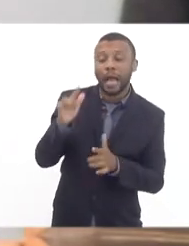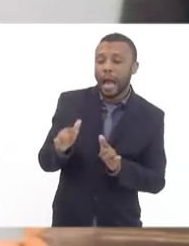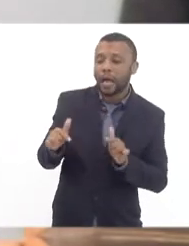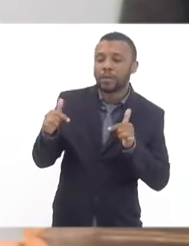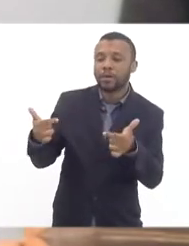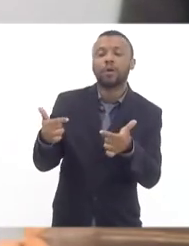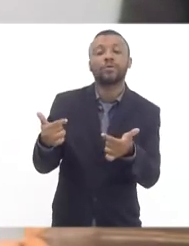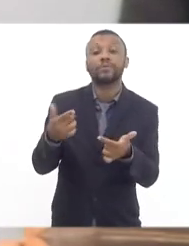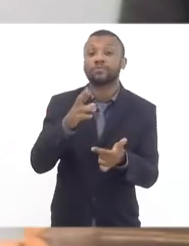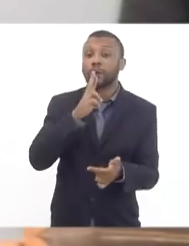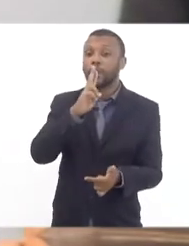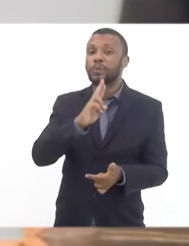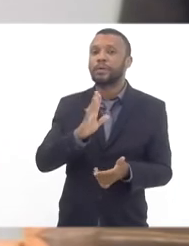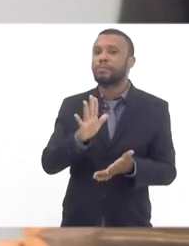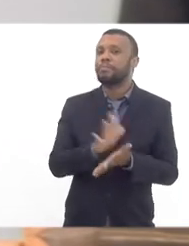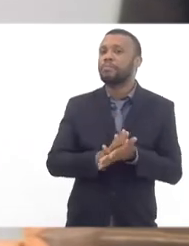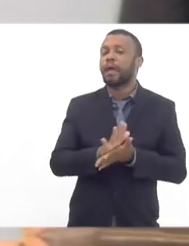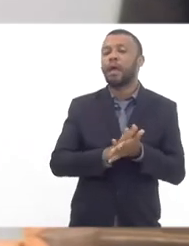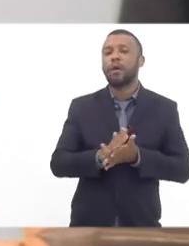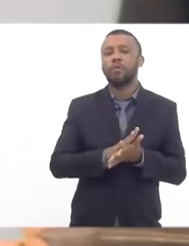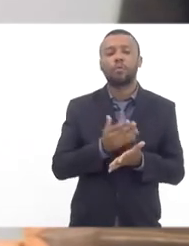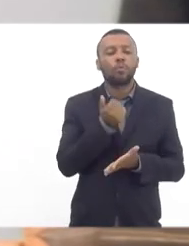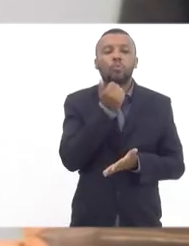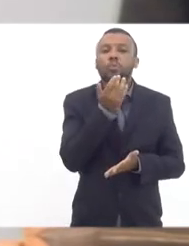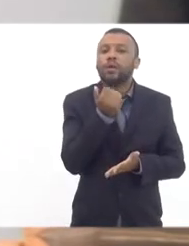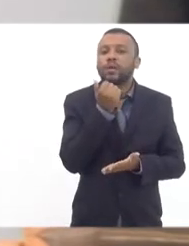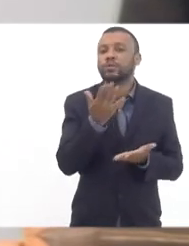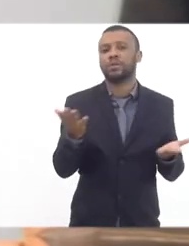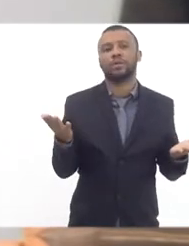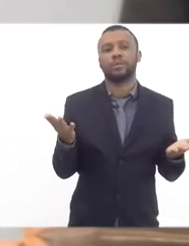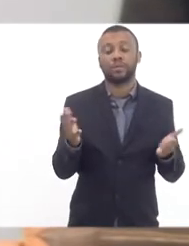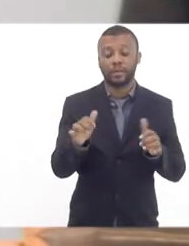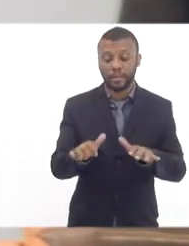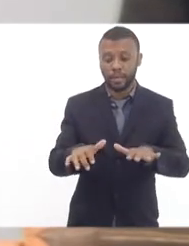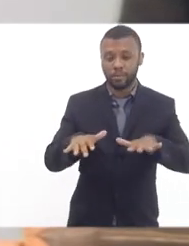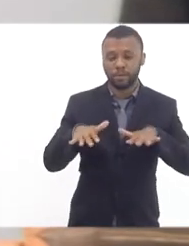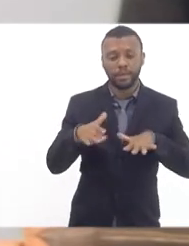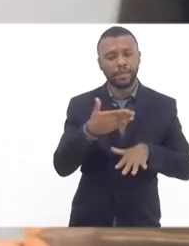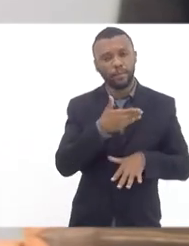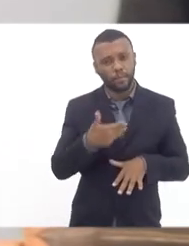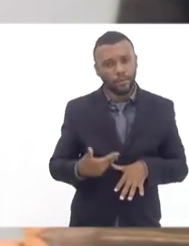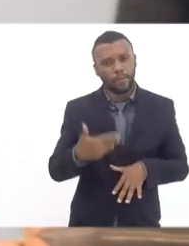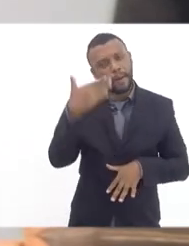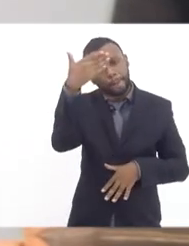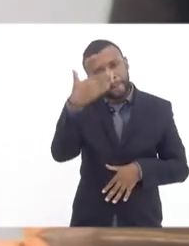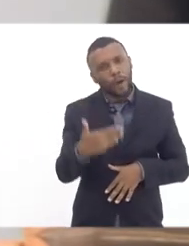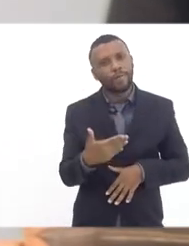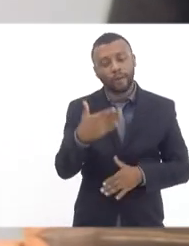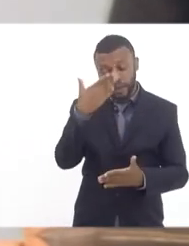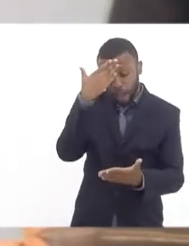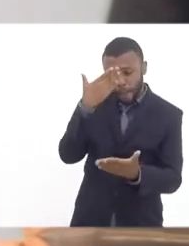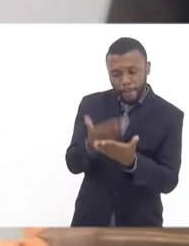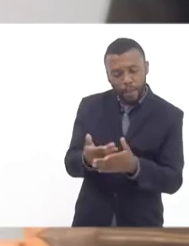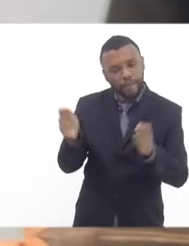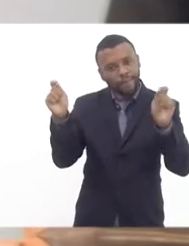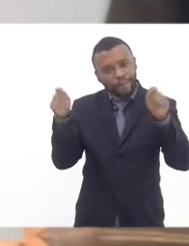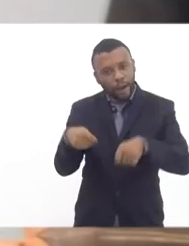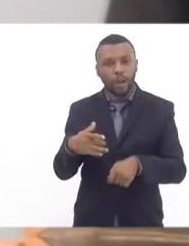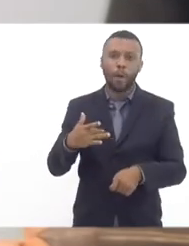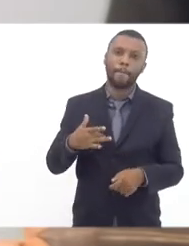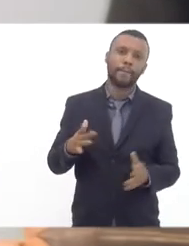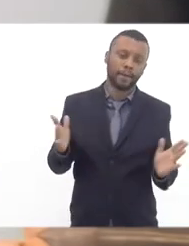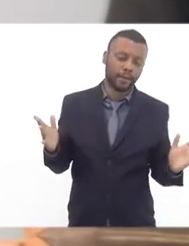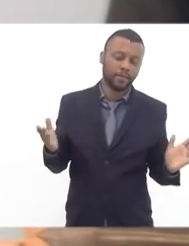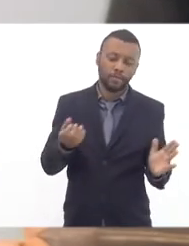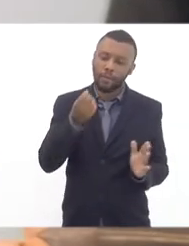ia ter resultado. Então, essa audiência pública atesta que valeu a pena acreditar, né, Verônica? Valeu